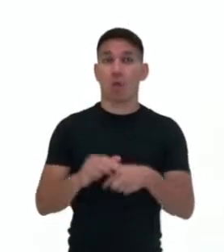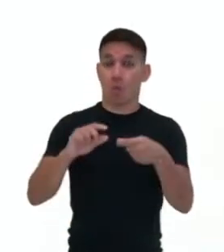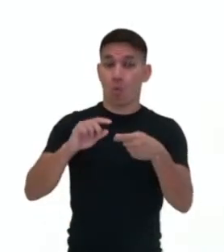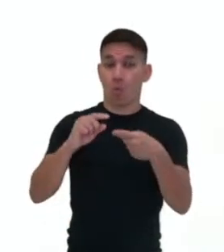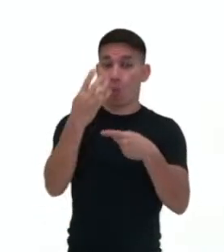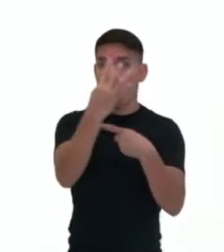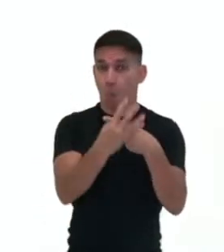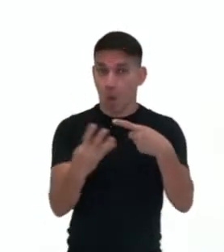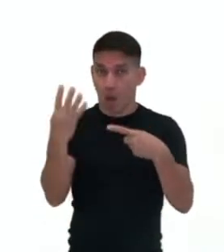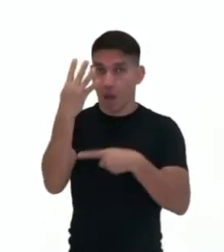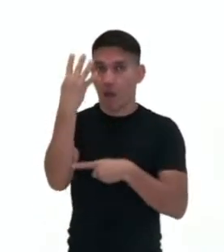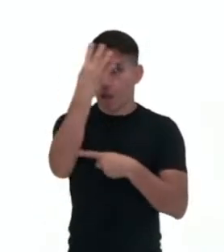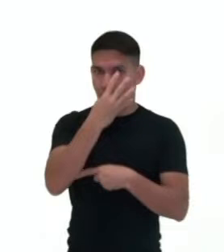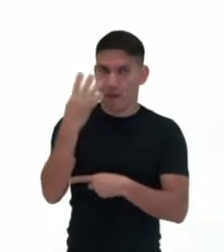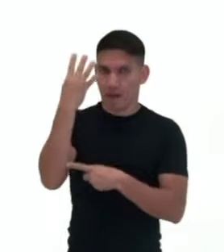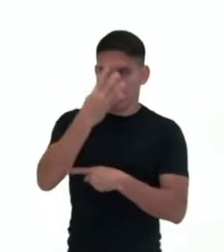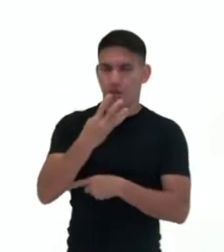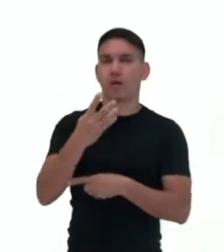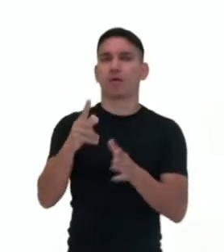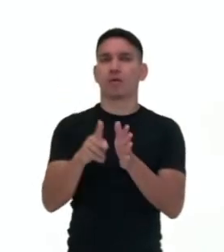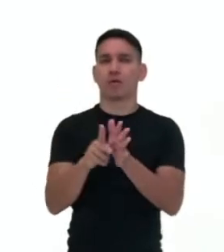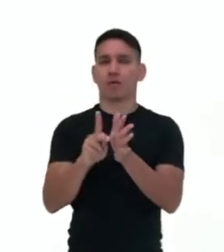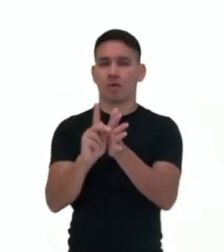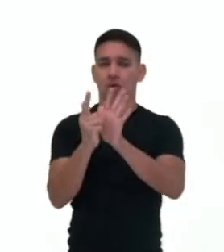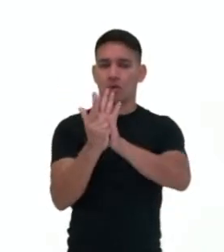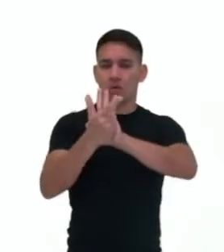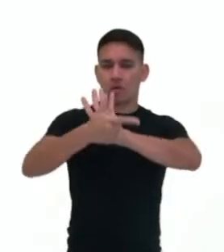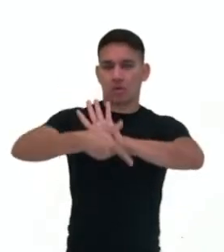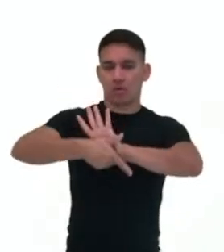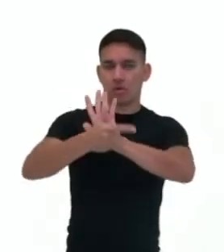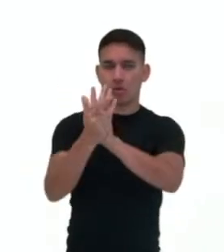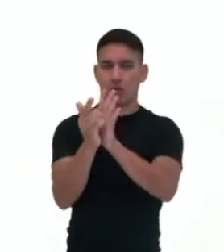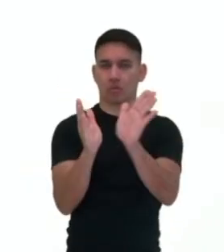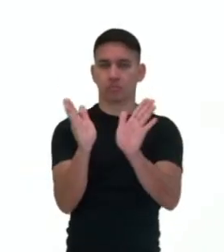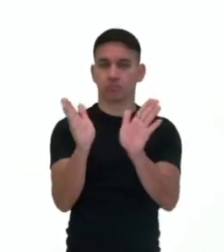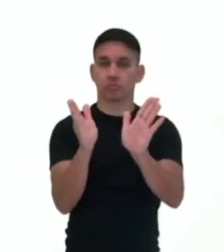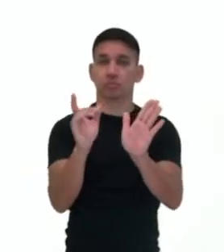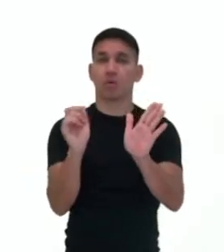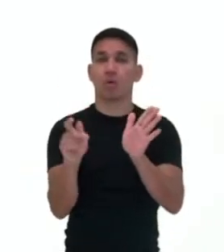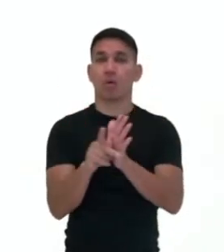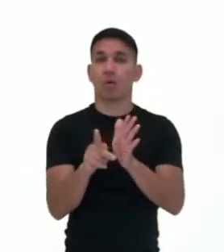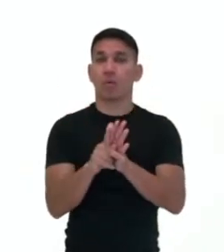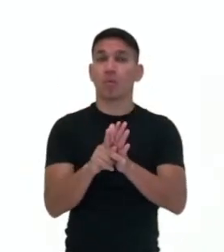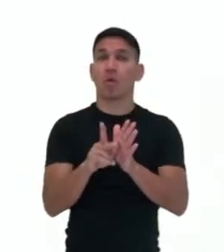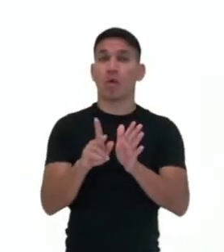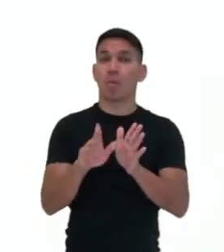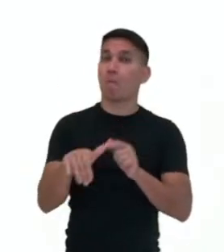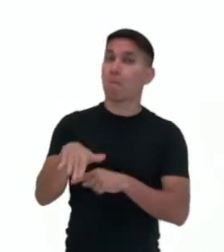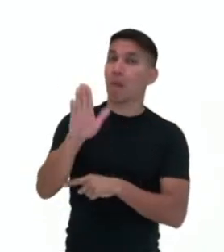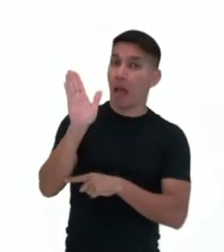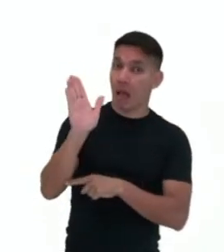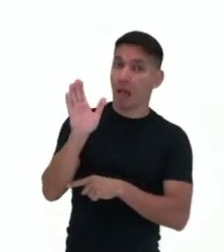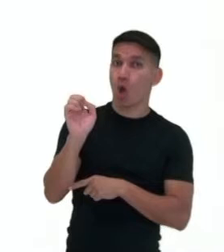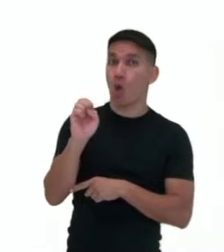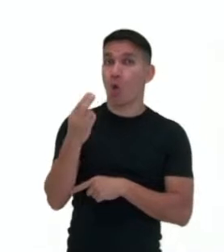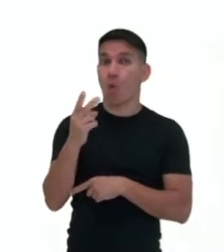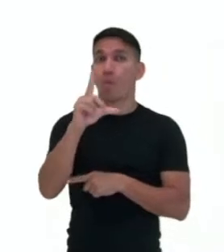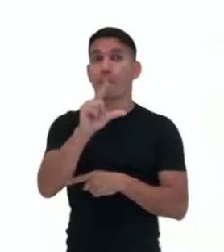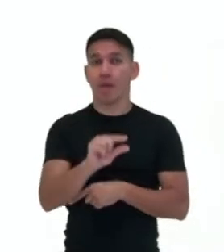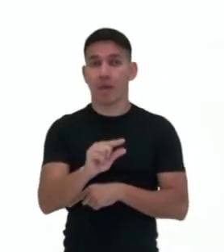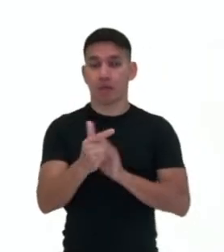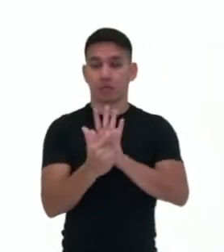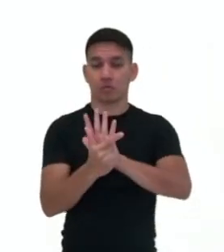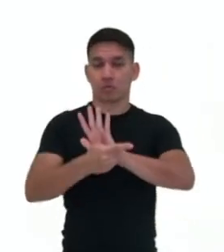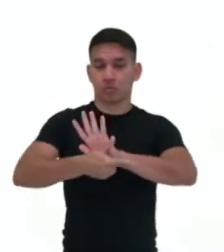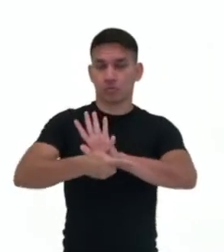um ângulo, né? Às 4 horas, o ângulo entre os ponteiros é maior ou menor do que um ângulo reto?